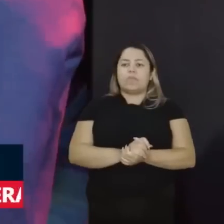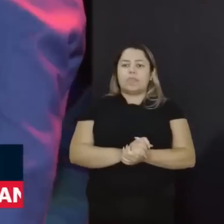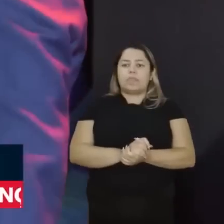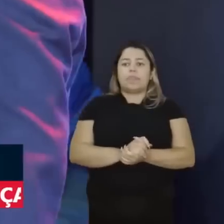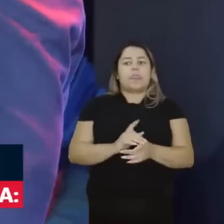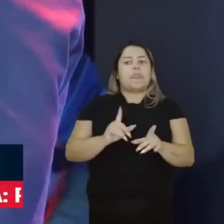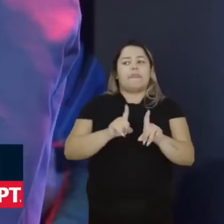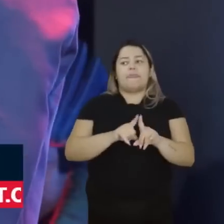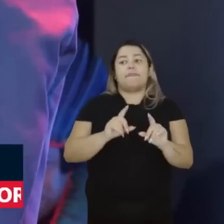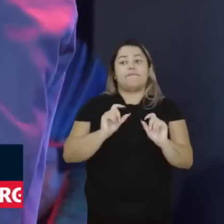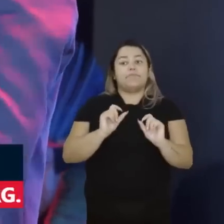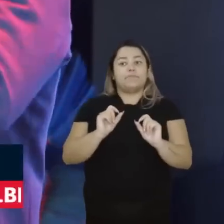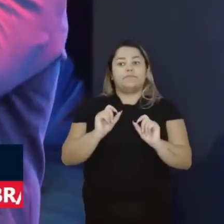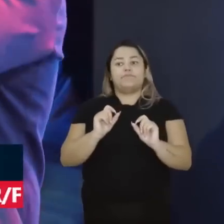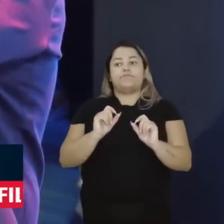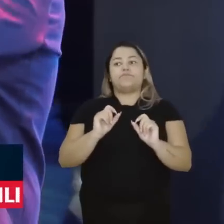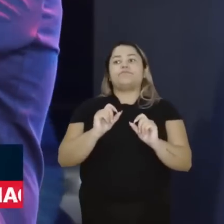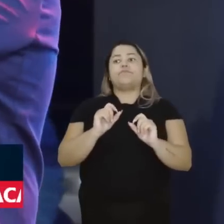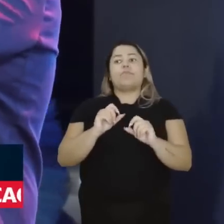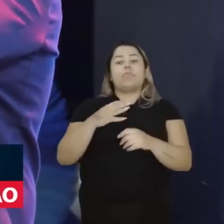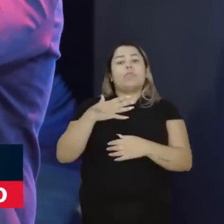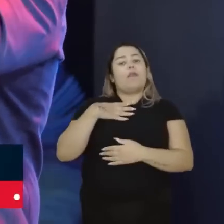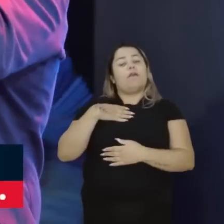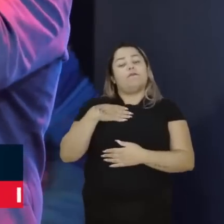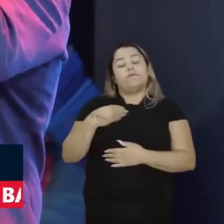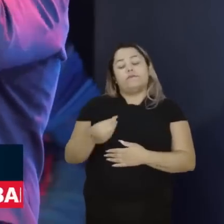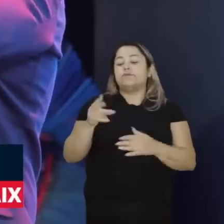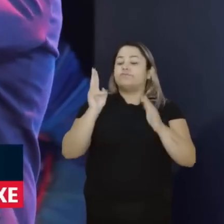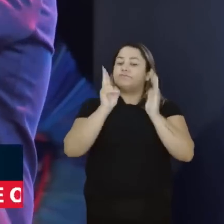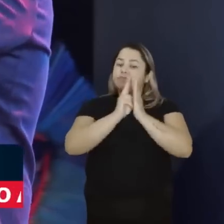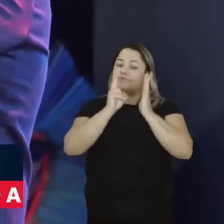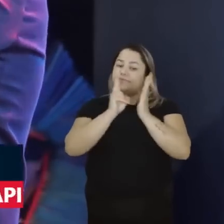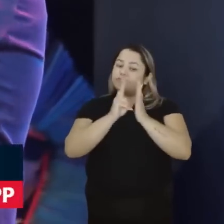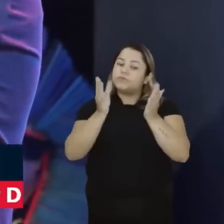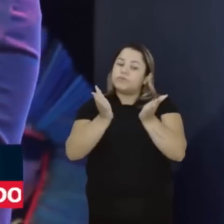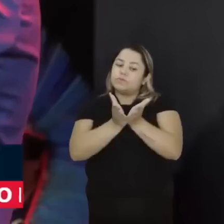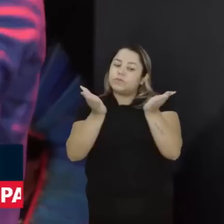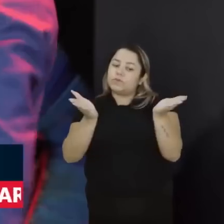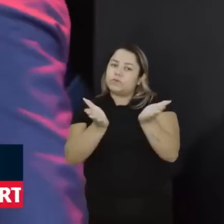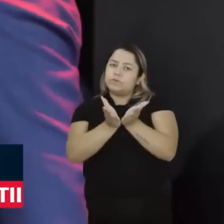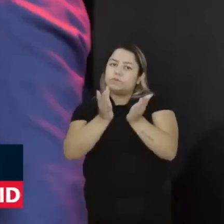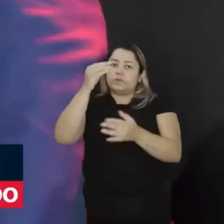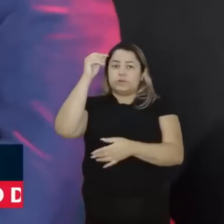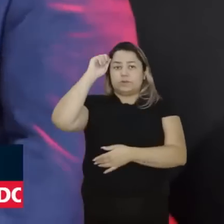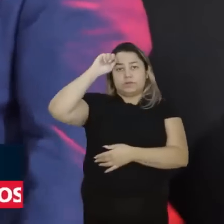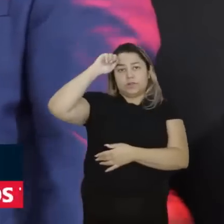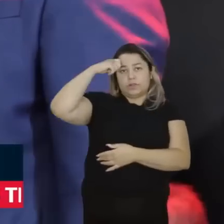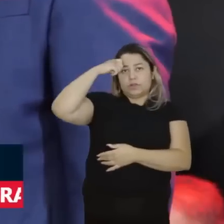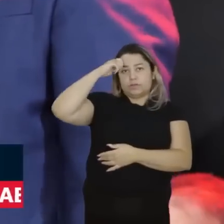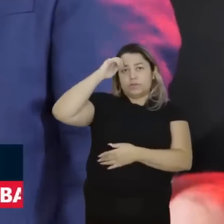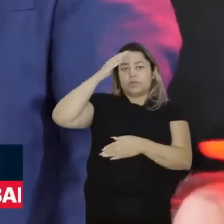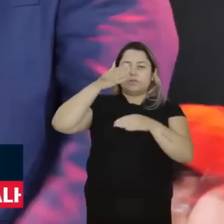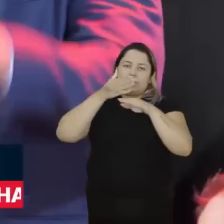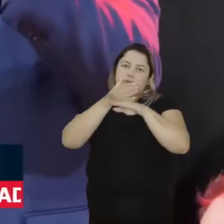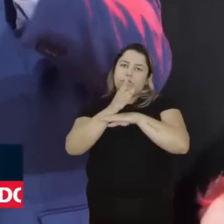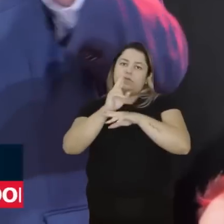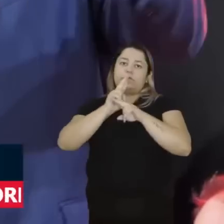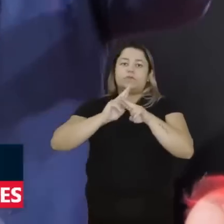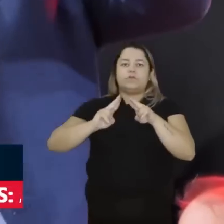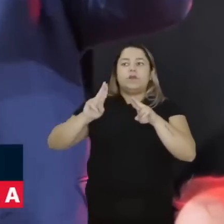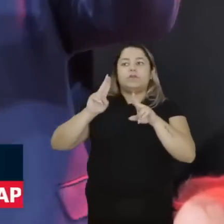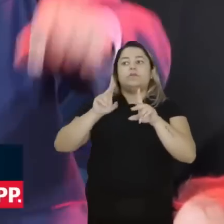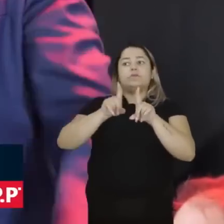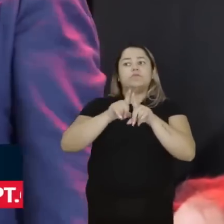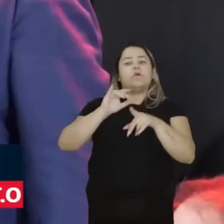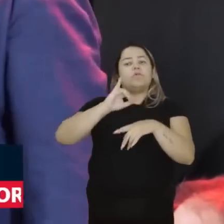tido. É filho de índio, é filho de pobre, é filho de negro entrando na universidade, tendo